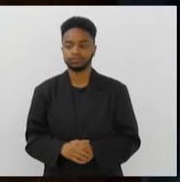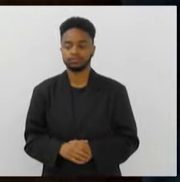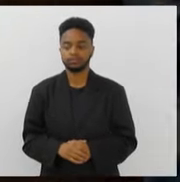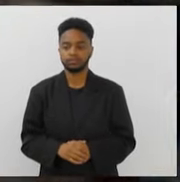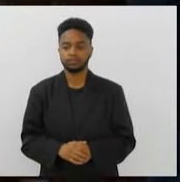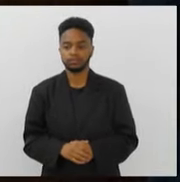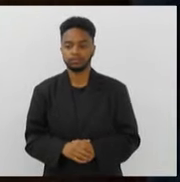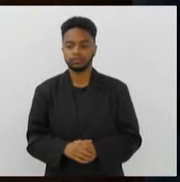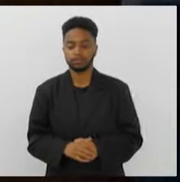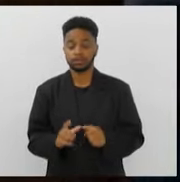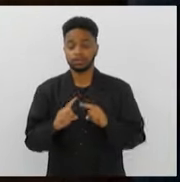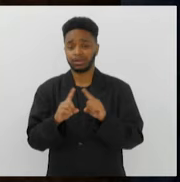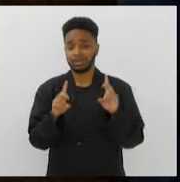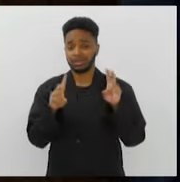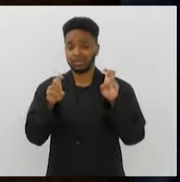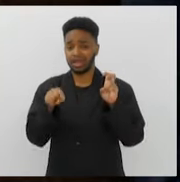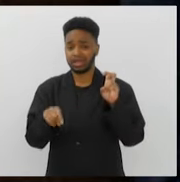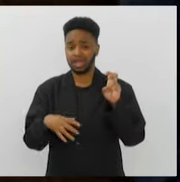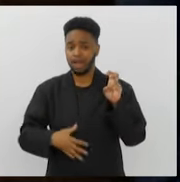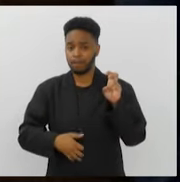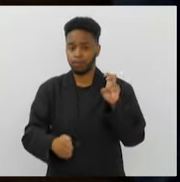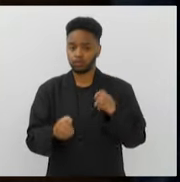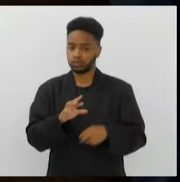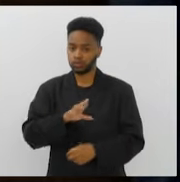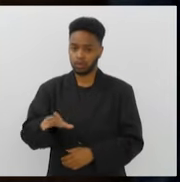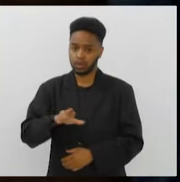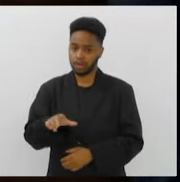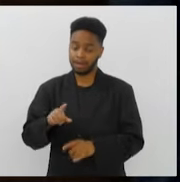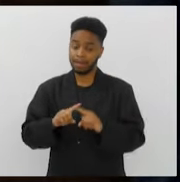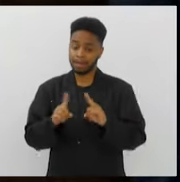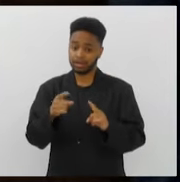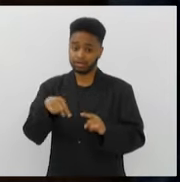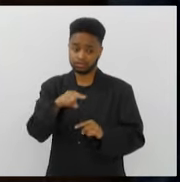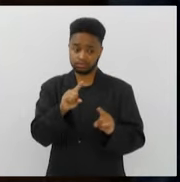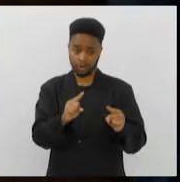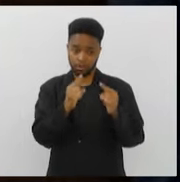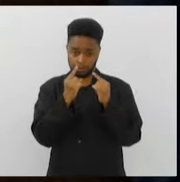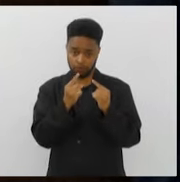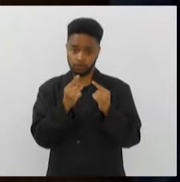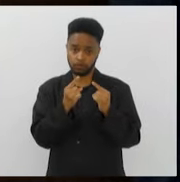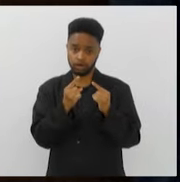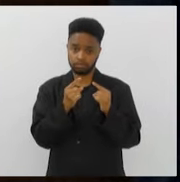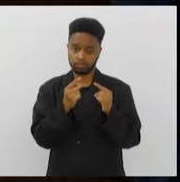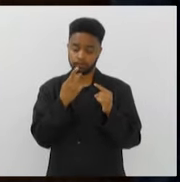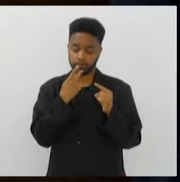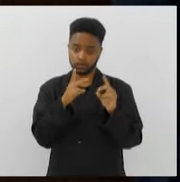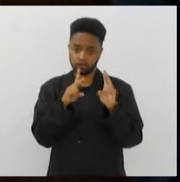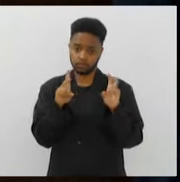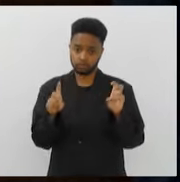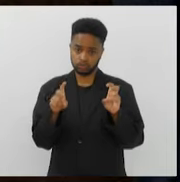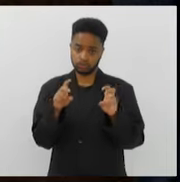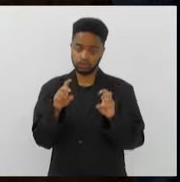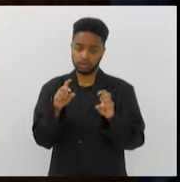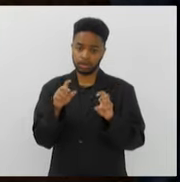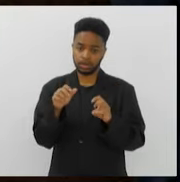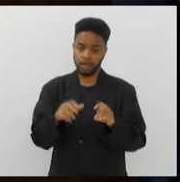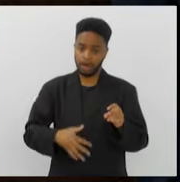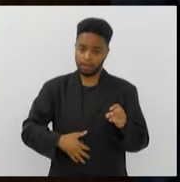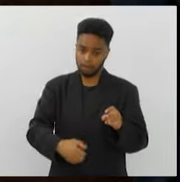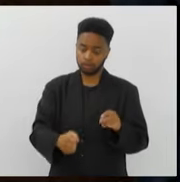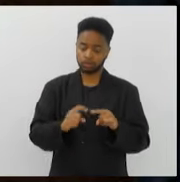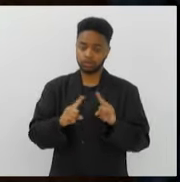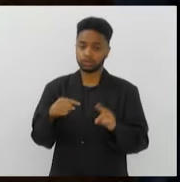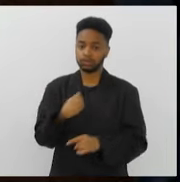o assunto aqui não é o aborto, mas já que provocaram o aborto, isso aqui é pornografia, coisa